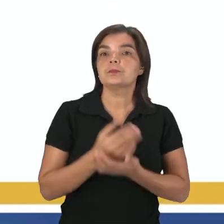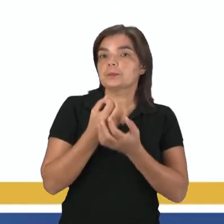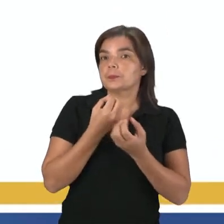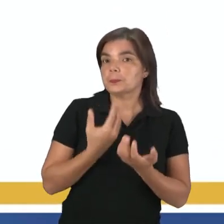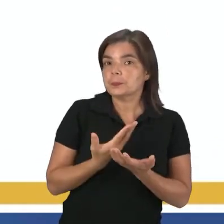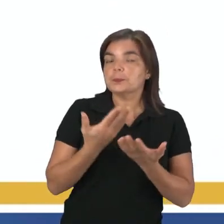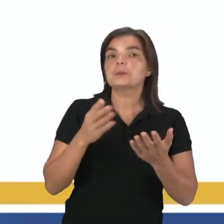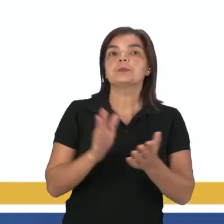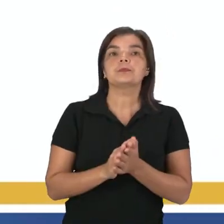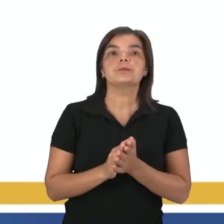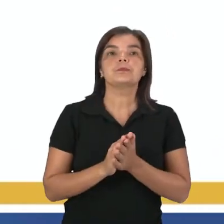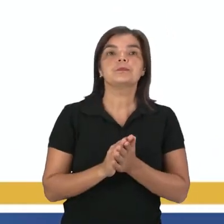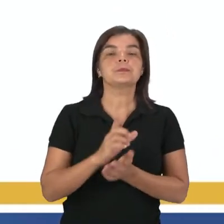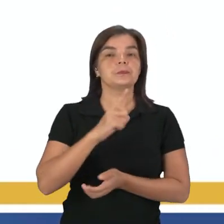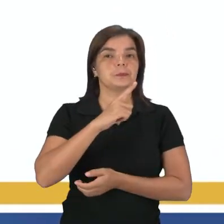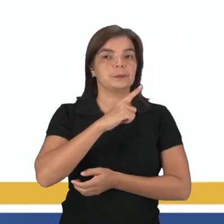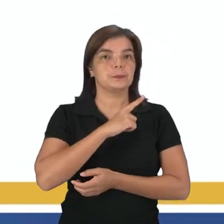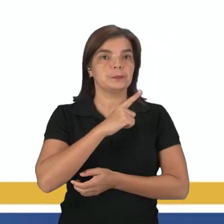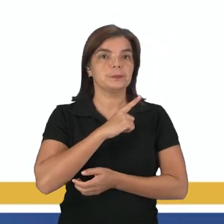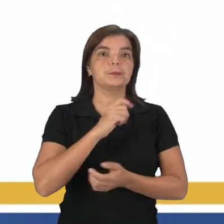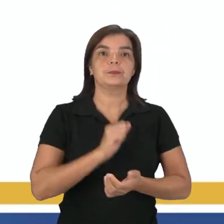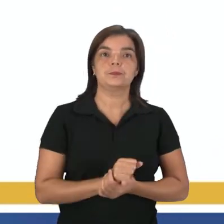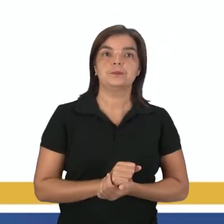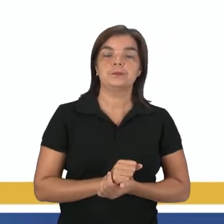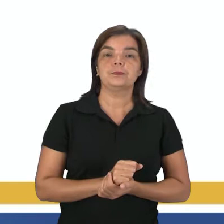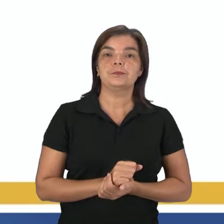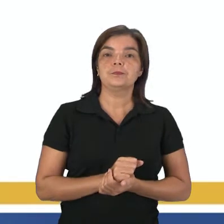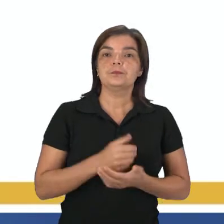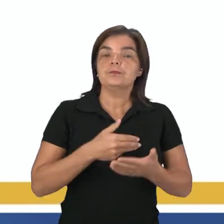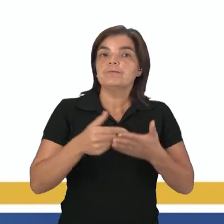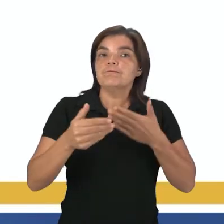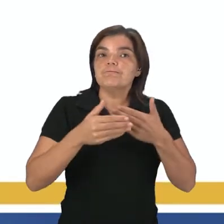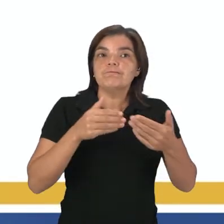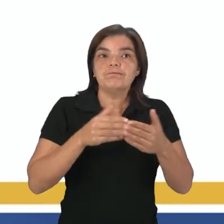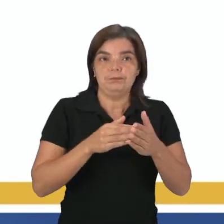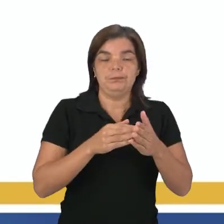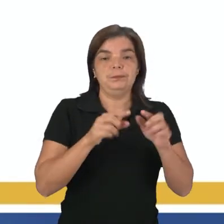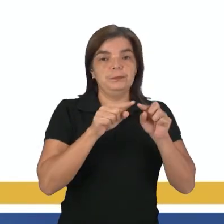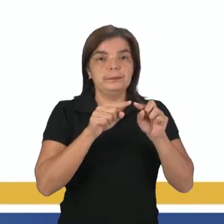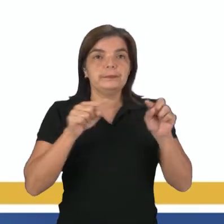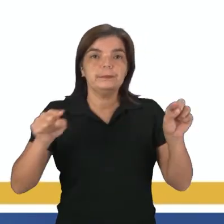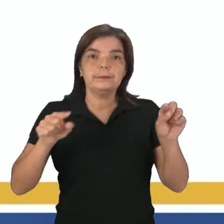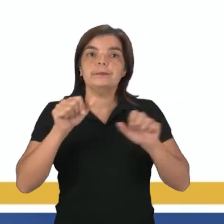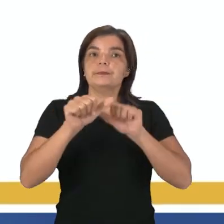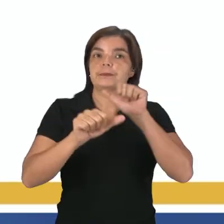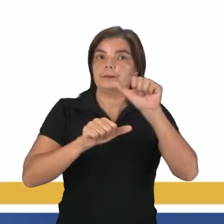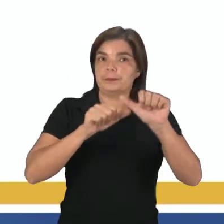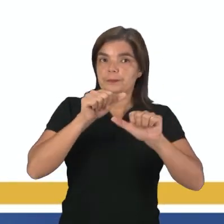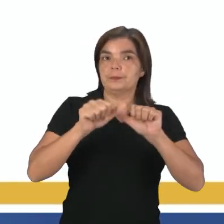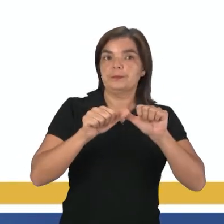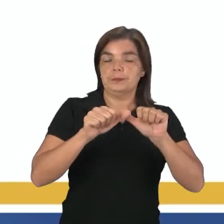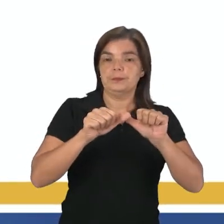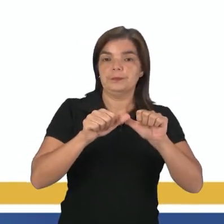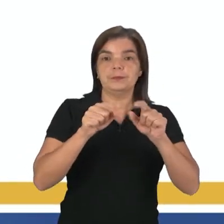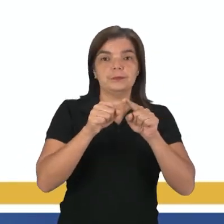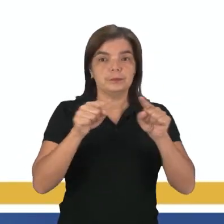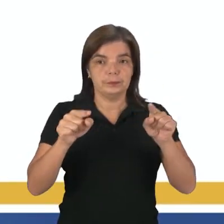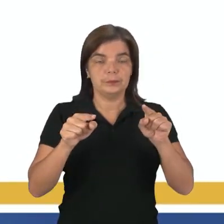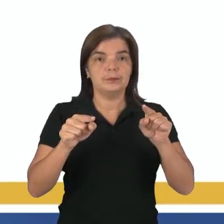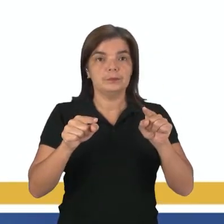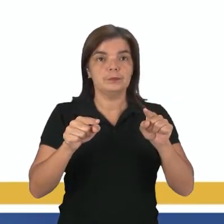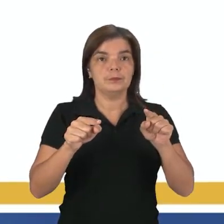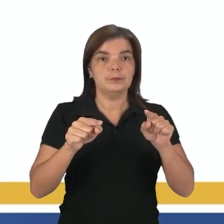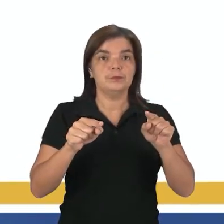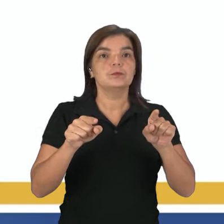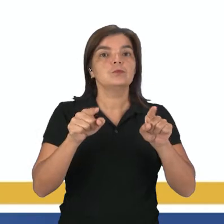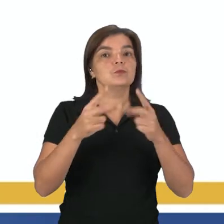Bom, então na translação nós temos o seguinte. Lembrando, qualquer segmento de reta é transformado num segmento de reta